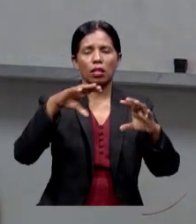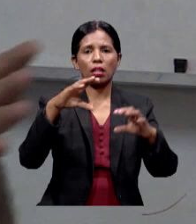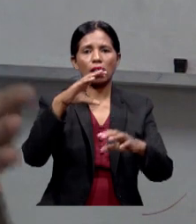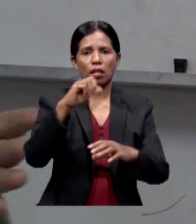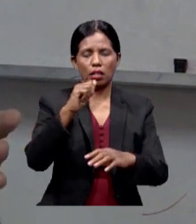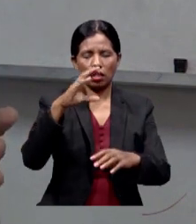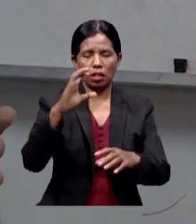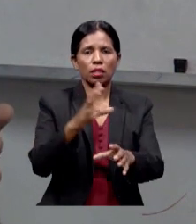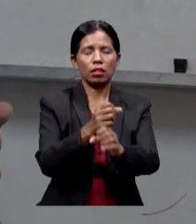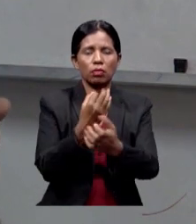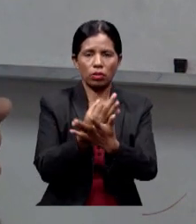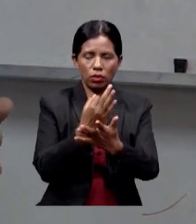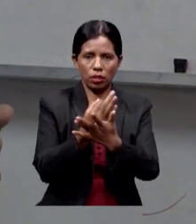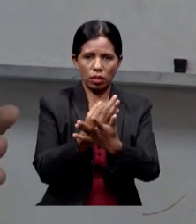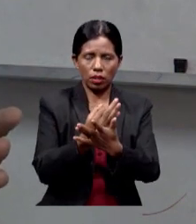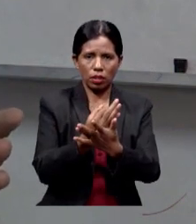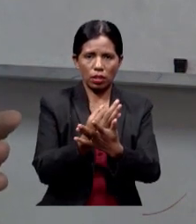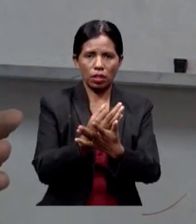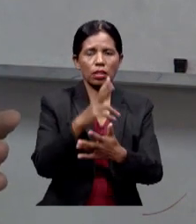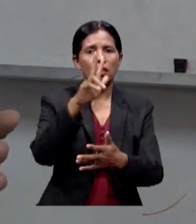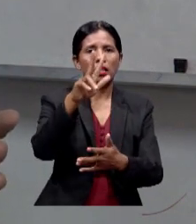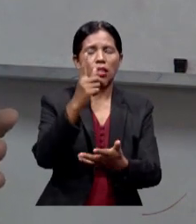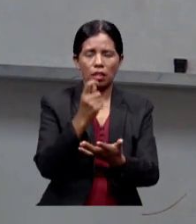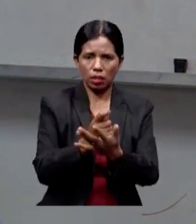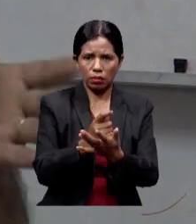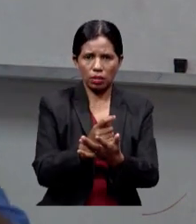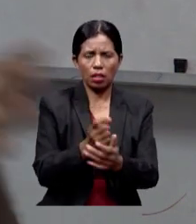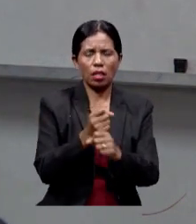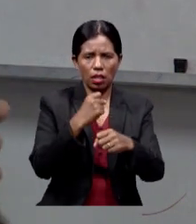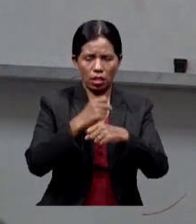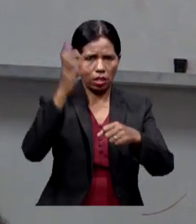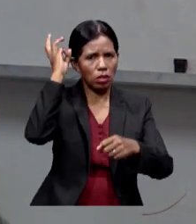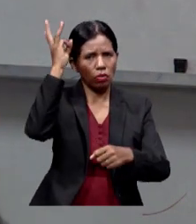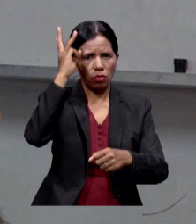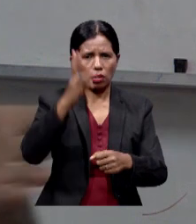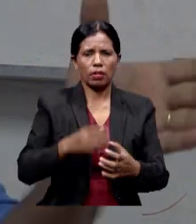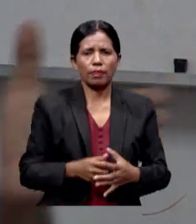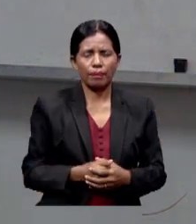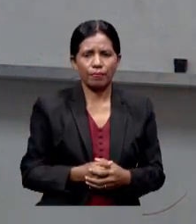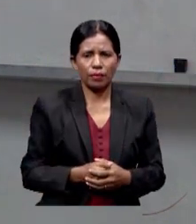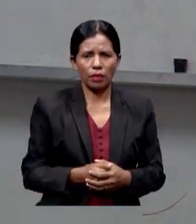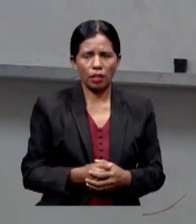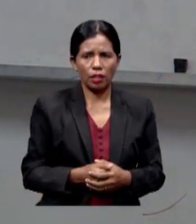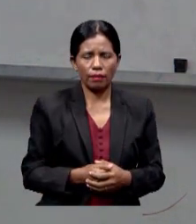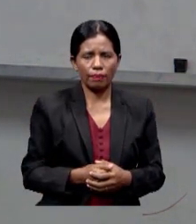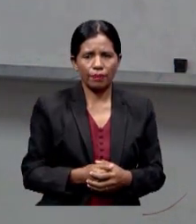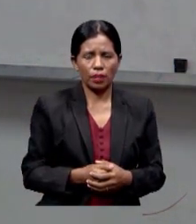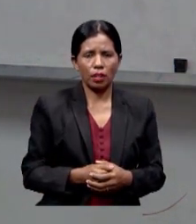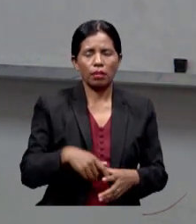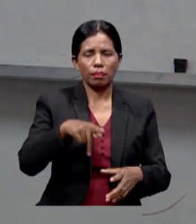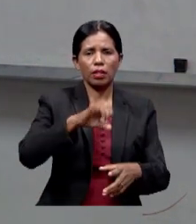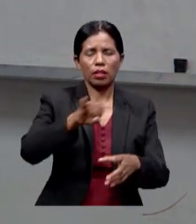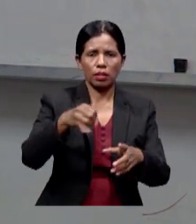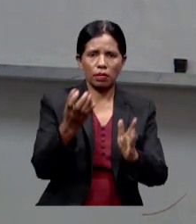ida ne lá a confusão? La confusão ba ter. Hierarquicamente, procurador